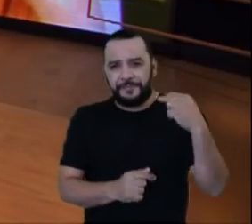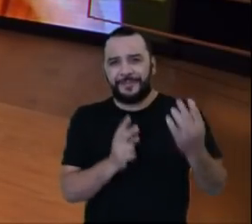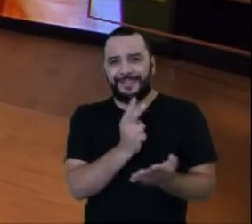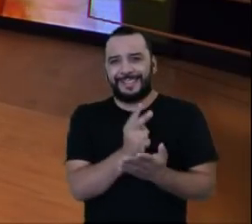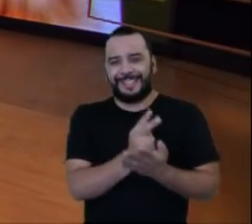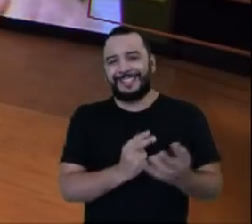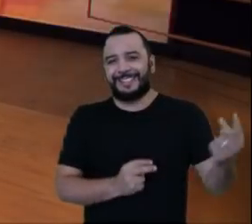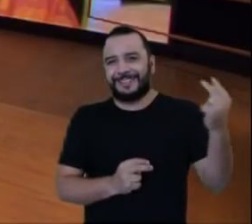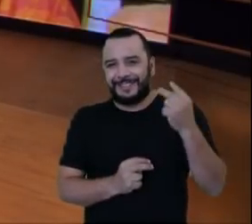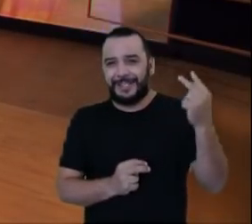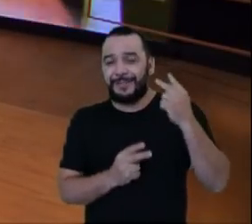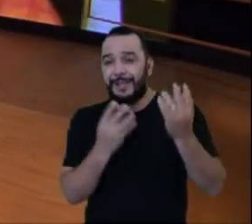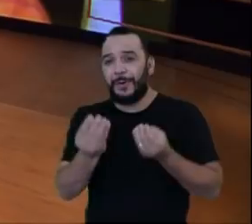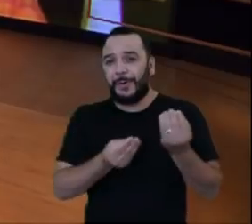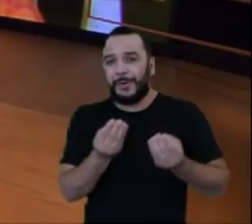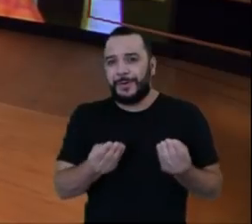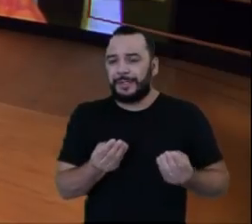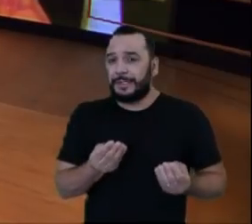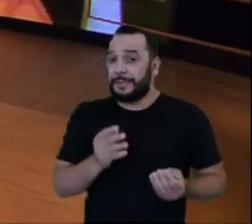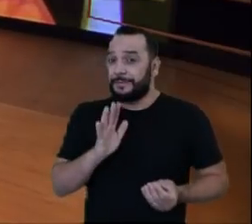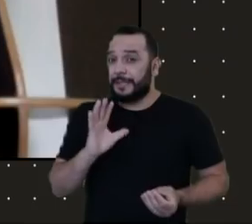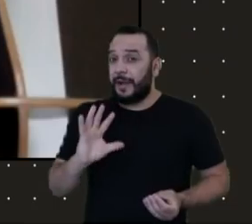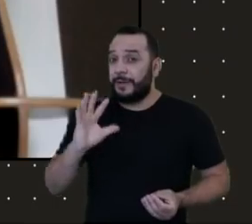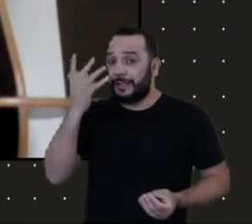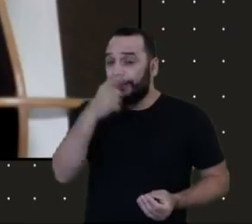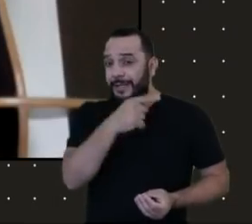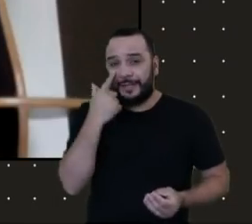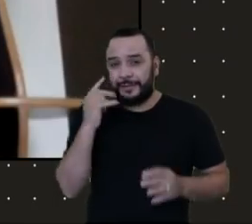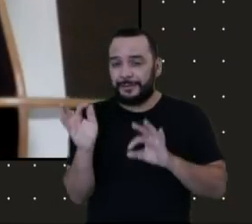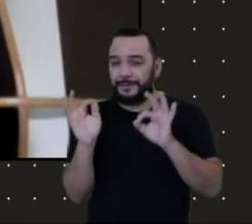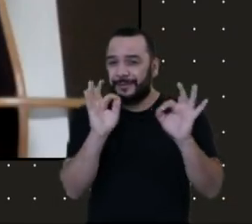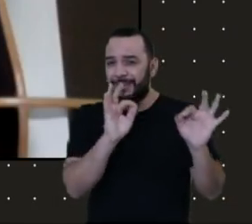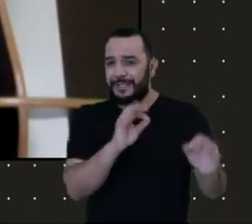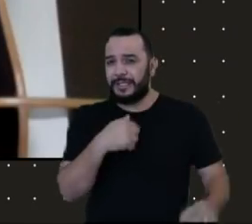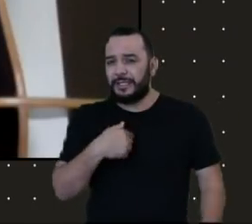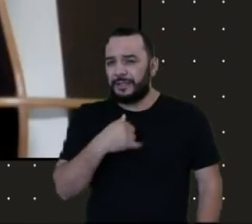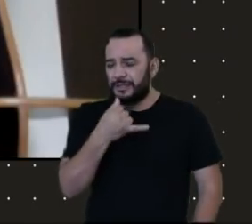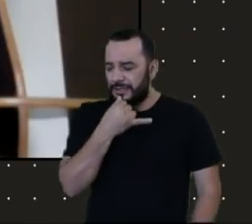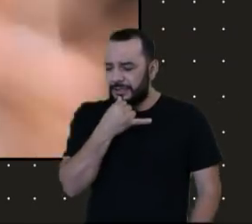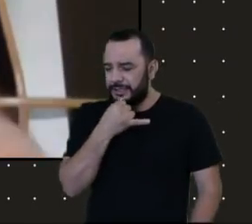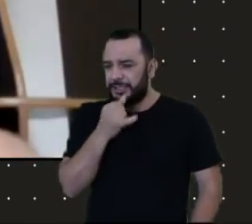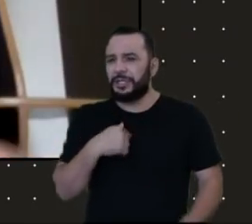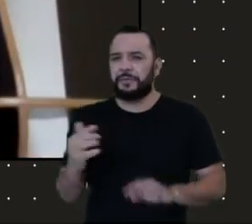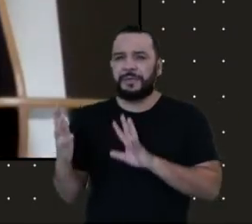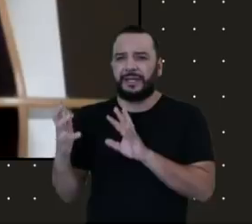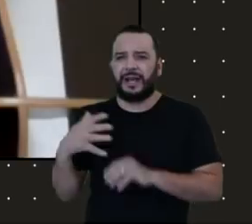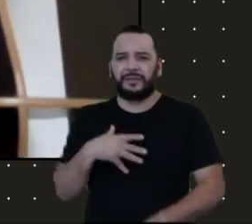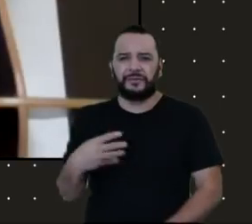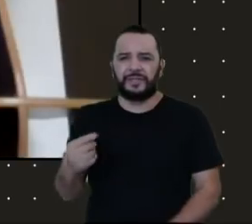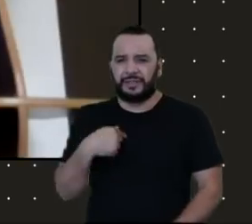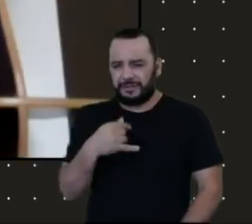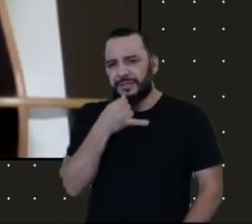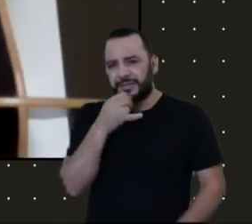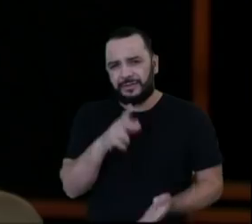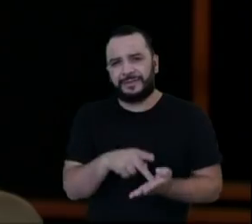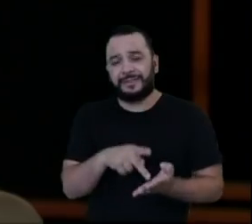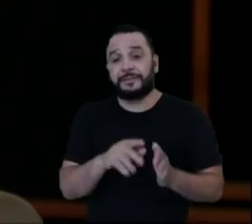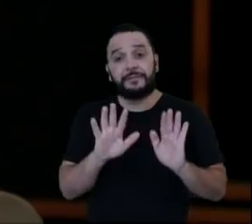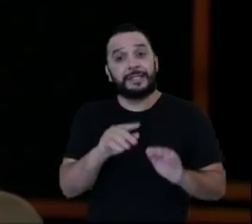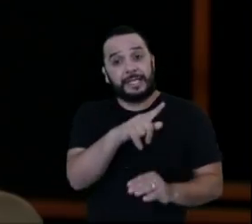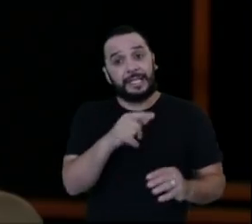verdade. Eu só tenho a agradecer o privilégio de ter dividido com ele esse trabalho, ter